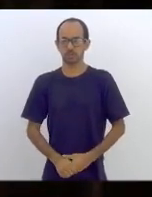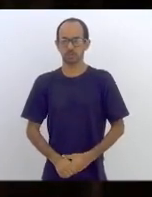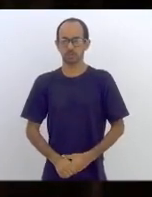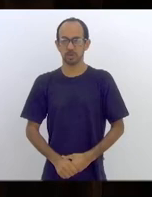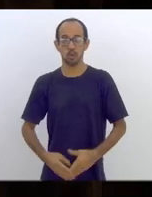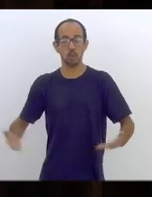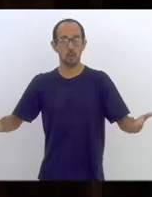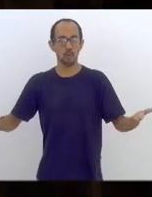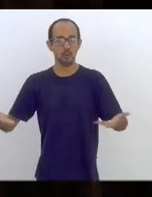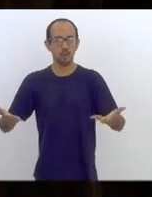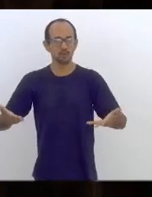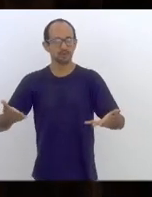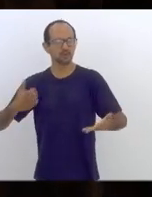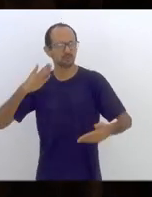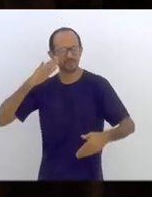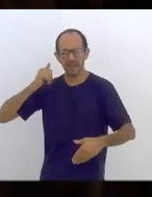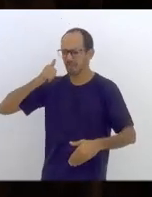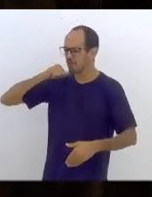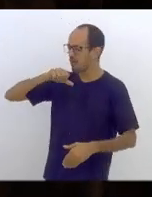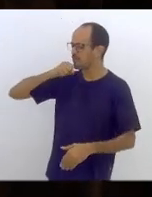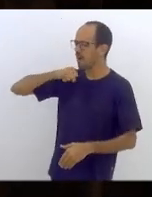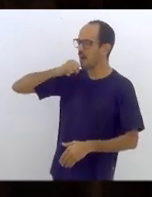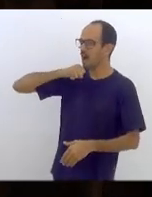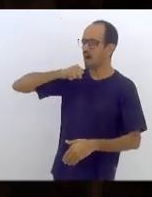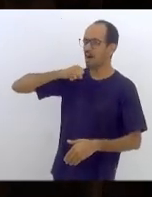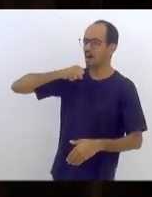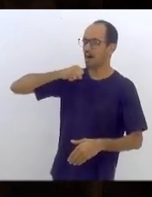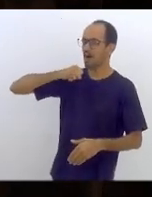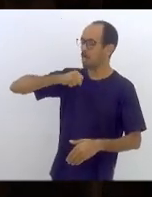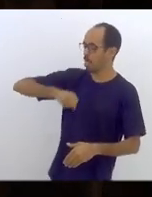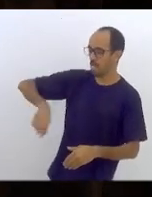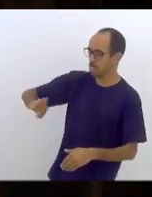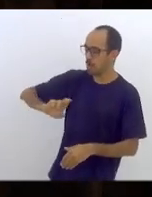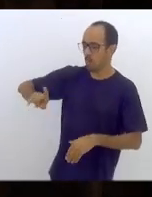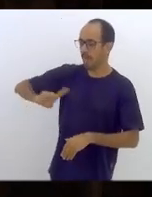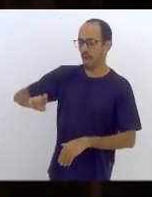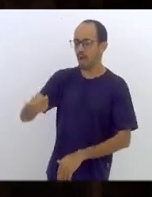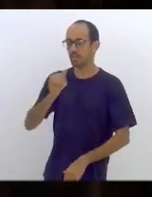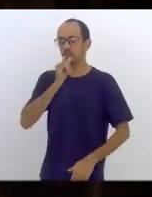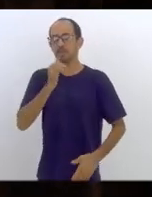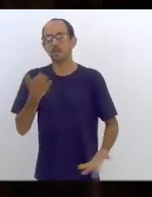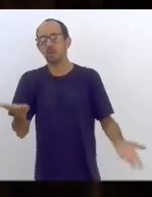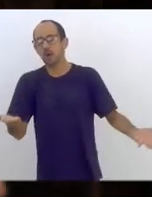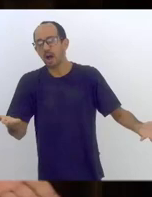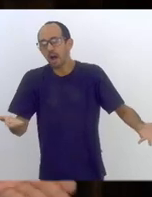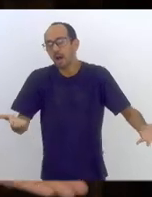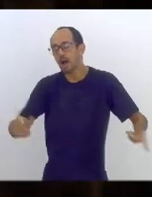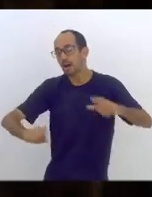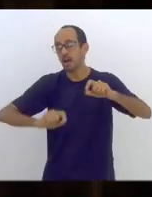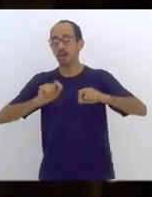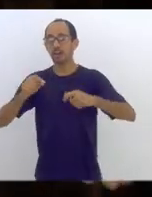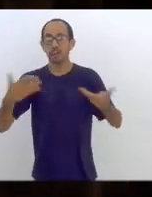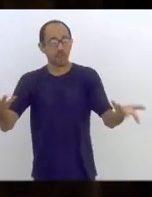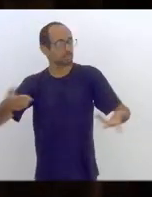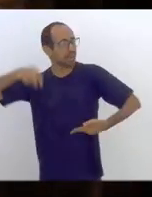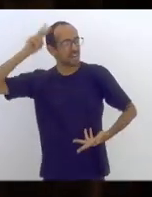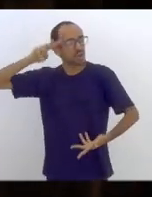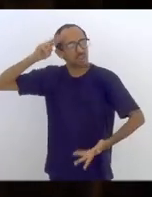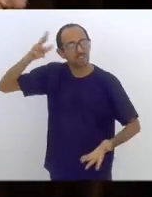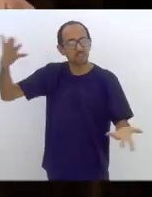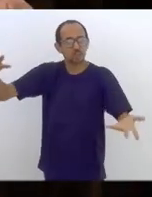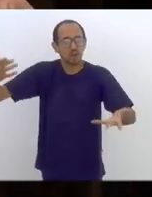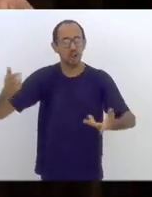Hoje eu sei, vovó, que não foi em vão, apesar da nossa história